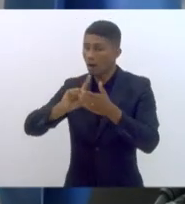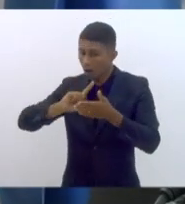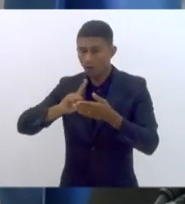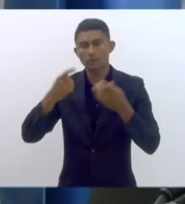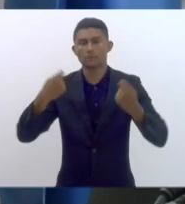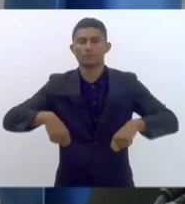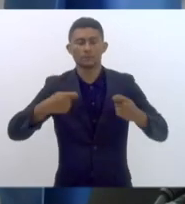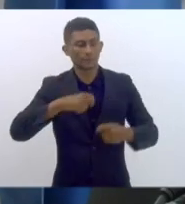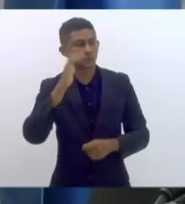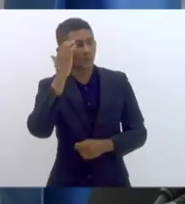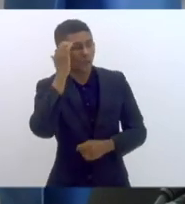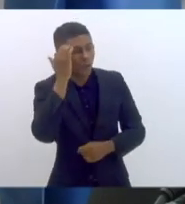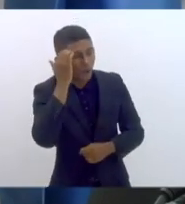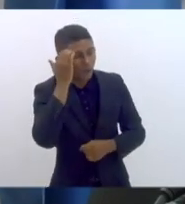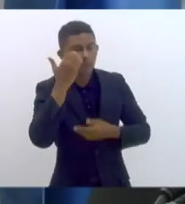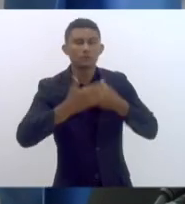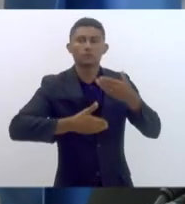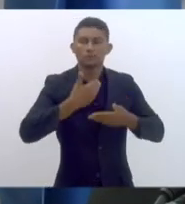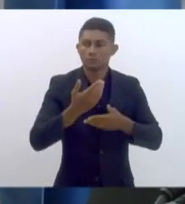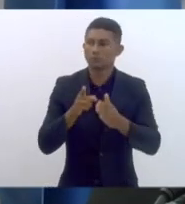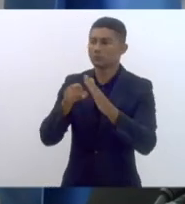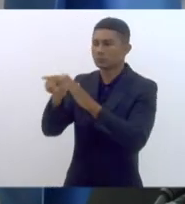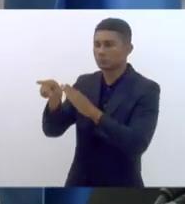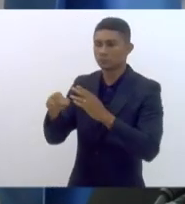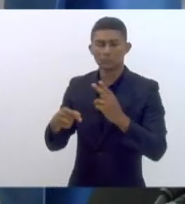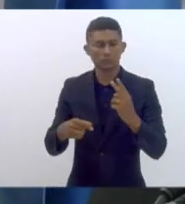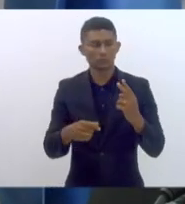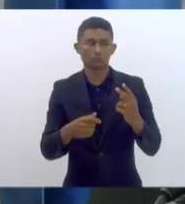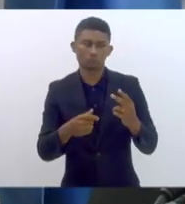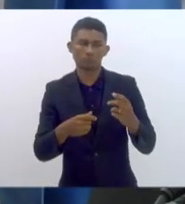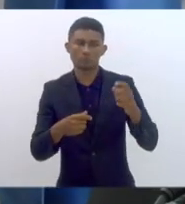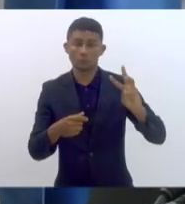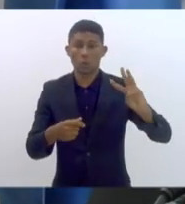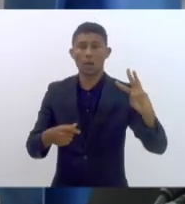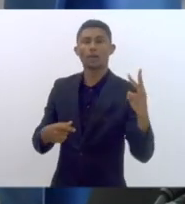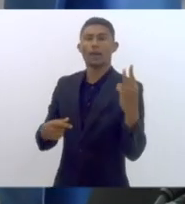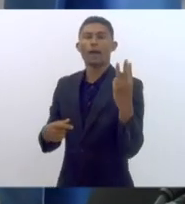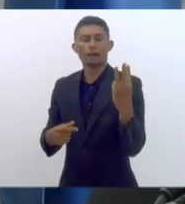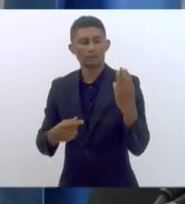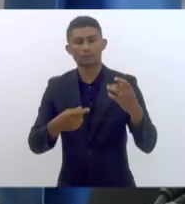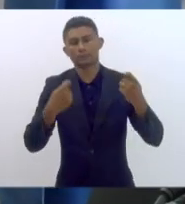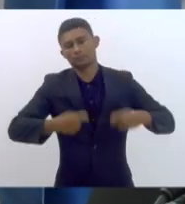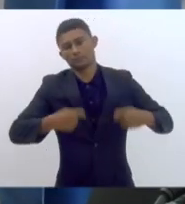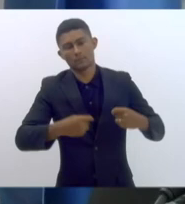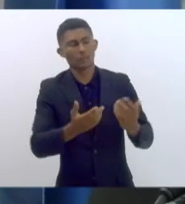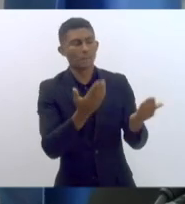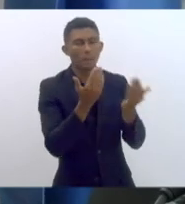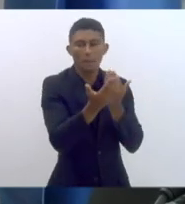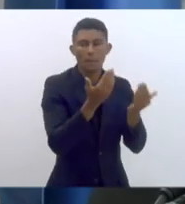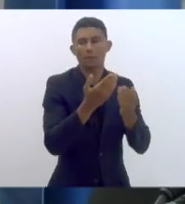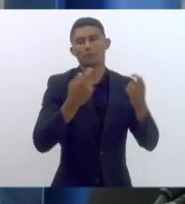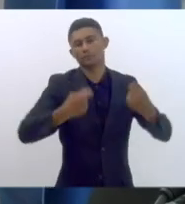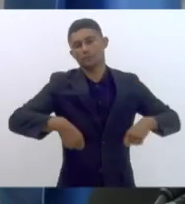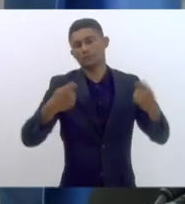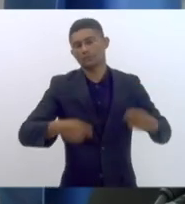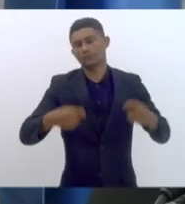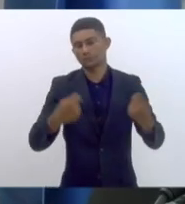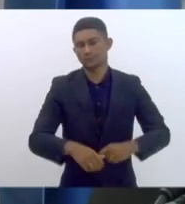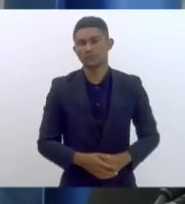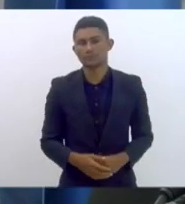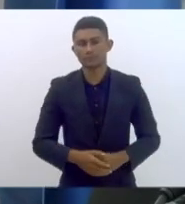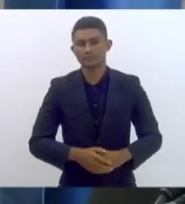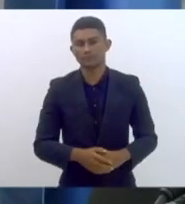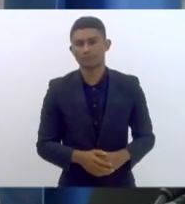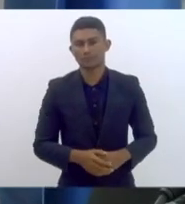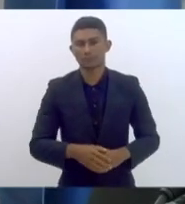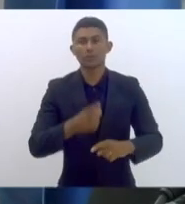questões que eu não entendi. Então, essa é uma conversa que a gente tem que ter de esclarecimento. Porque quanto